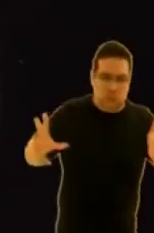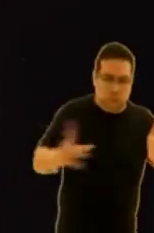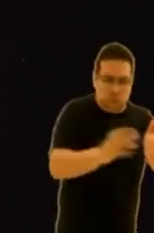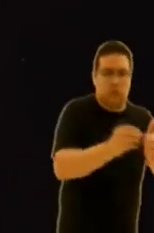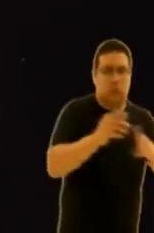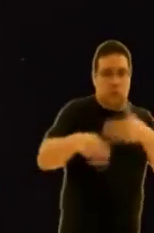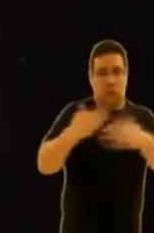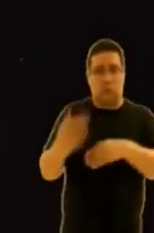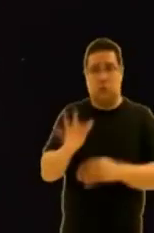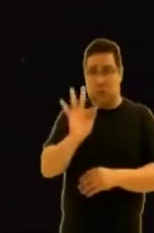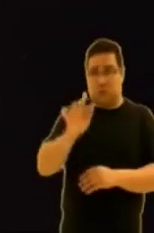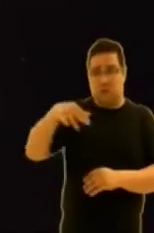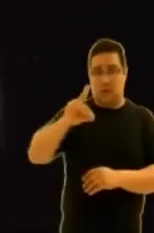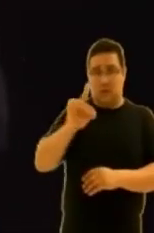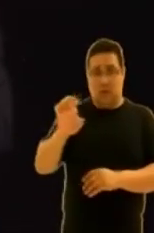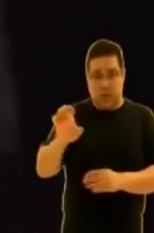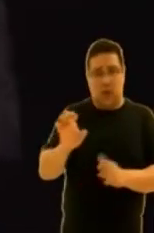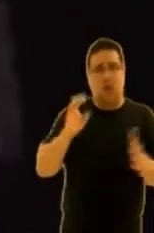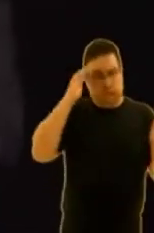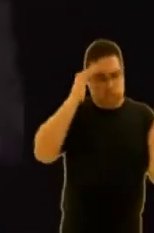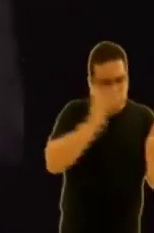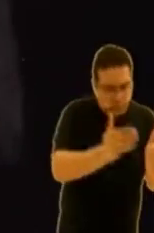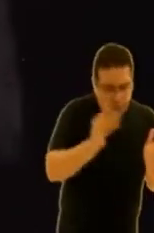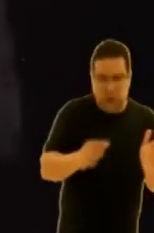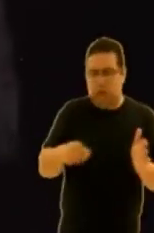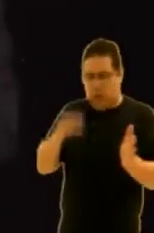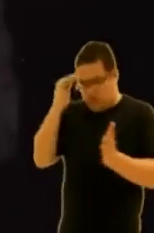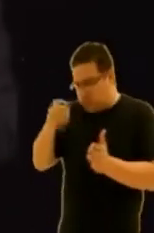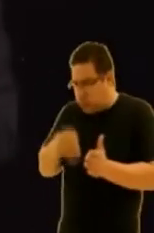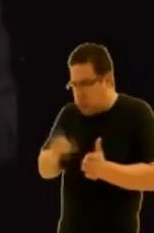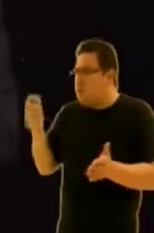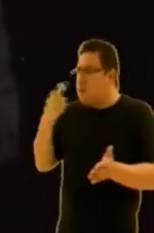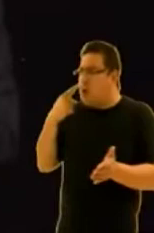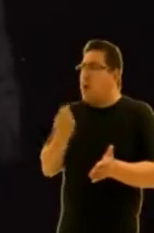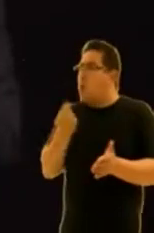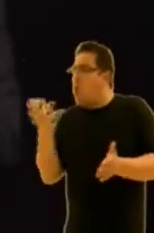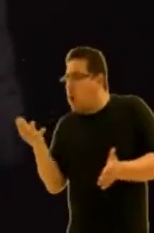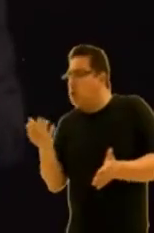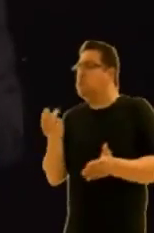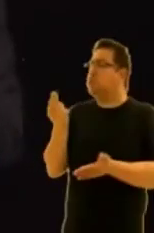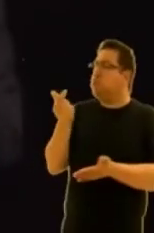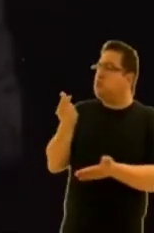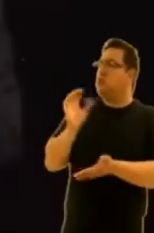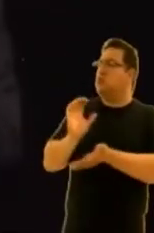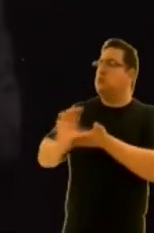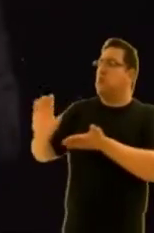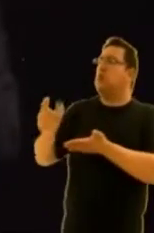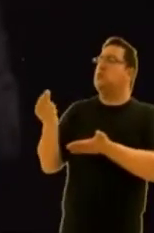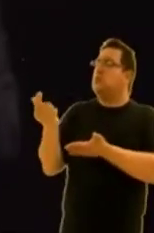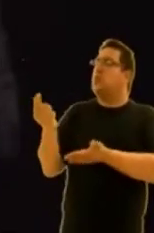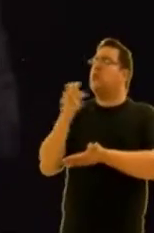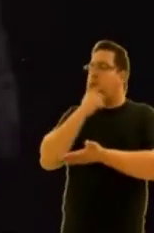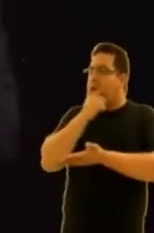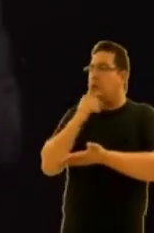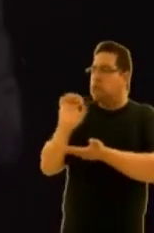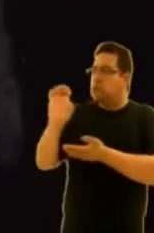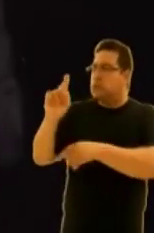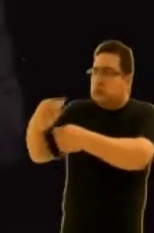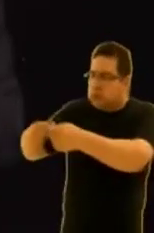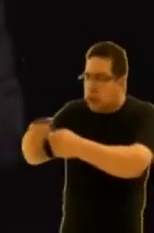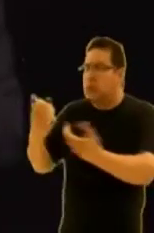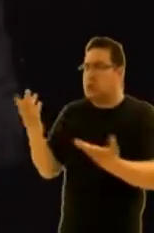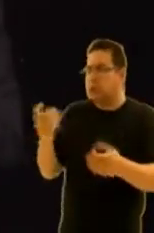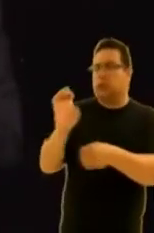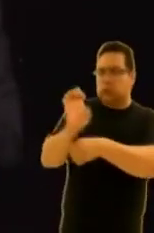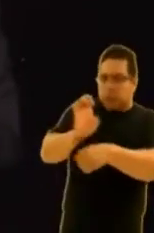o FNDE vai cumprindo isso com repasses aos estados e municípios para fazer frente